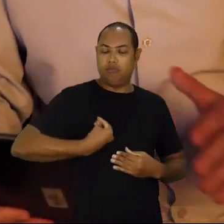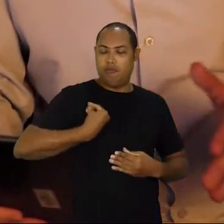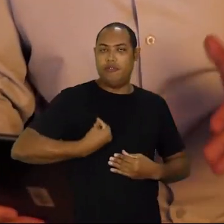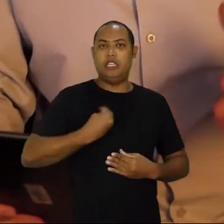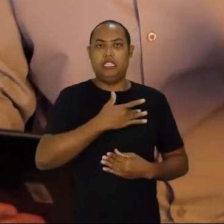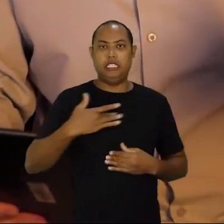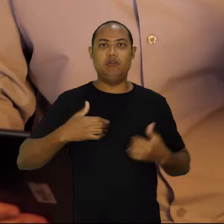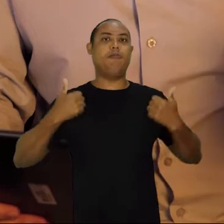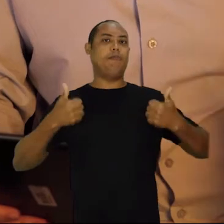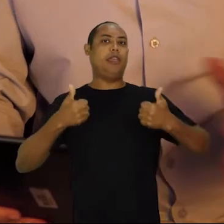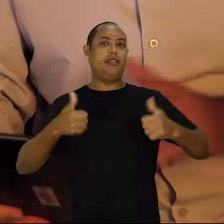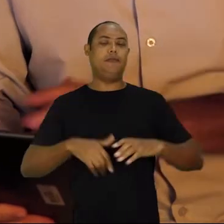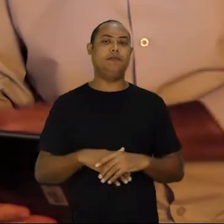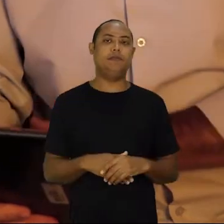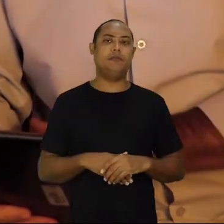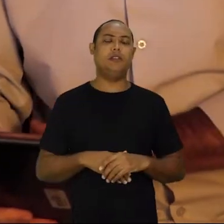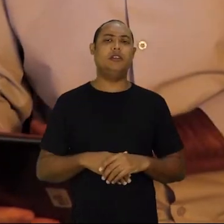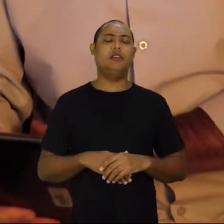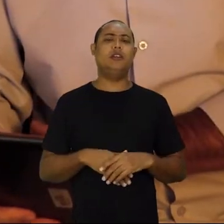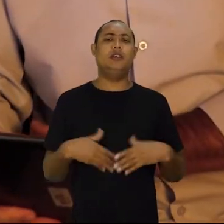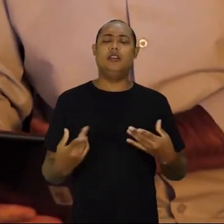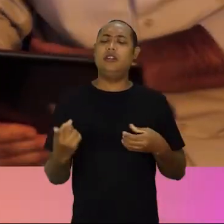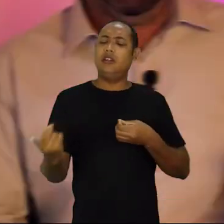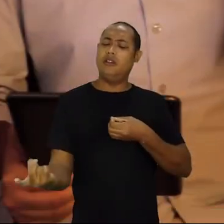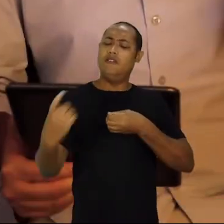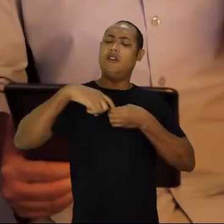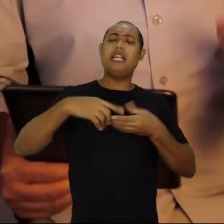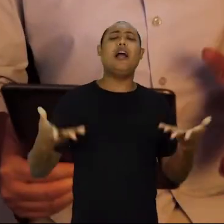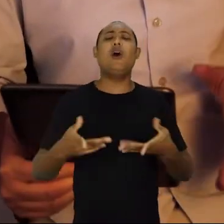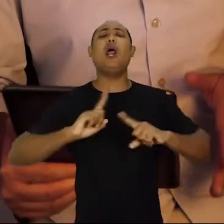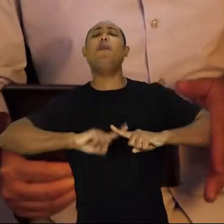com tranquilidade e ocorra com segurança.